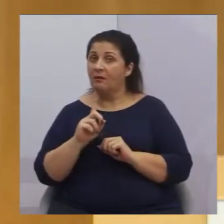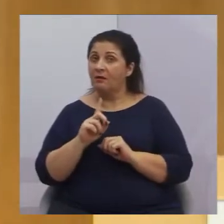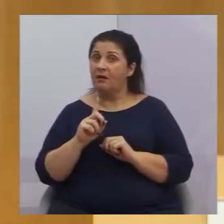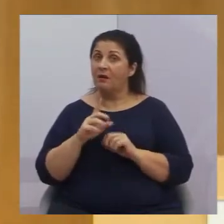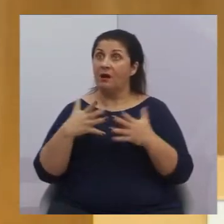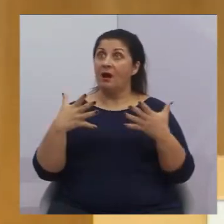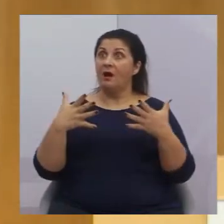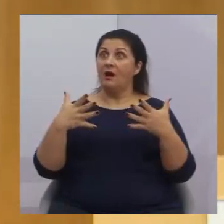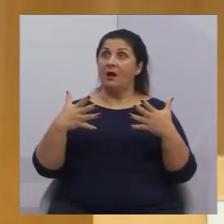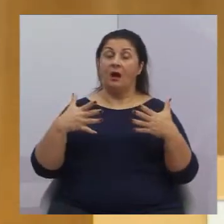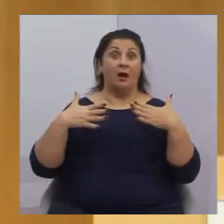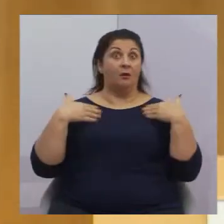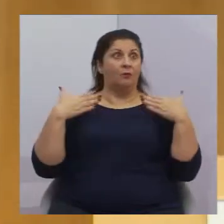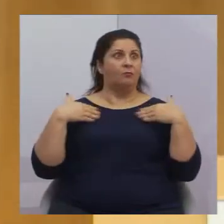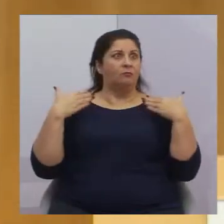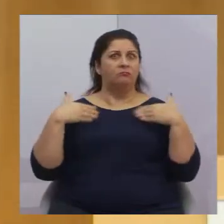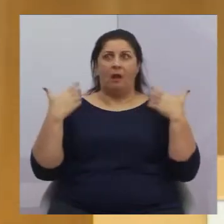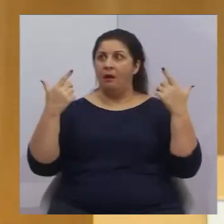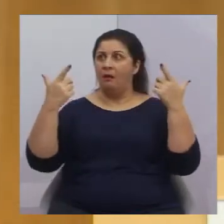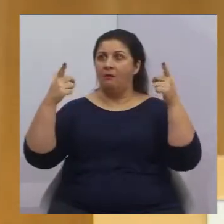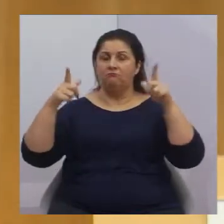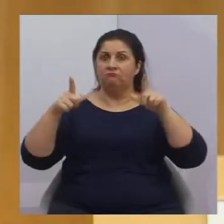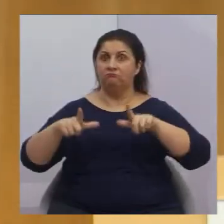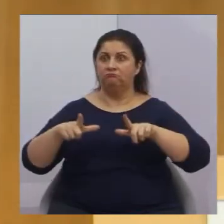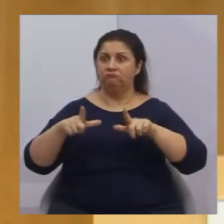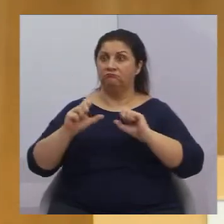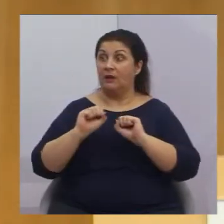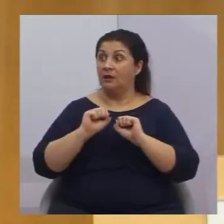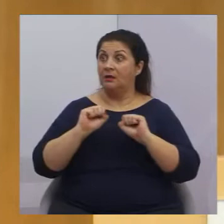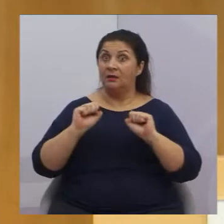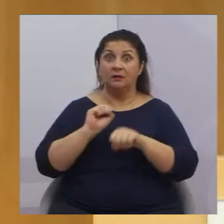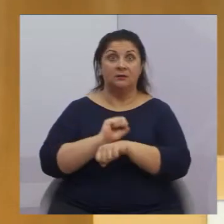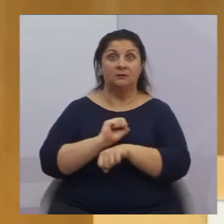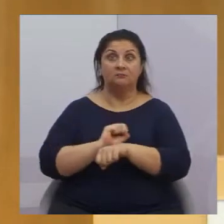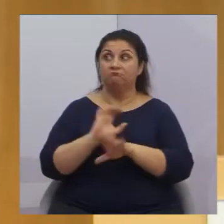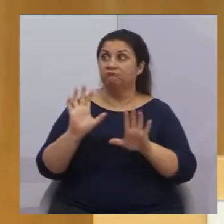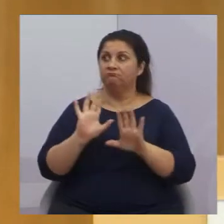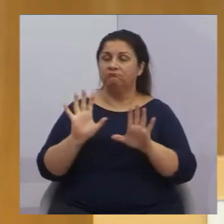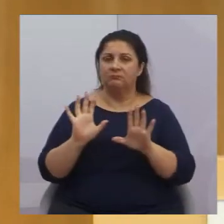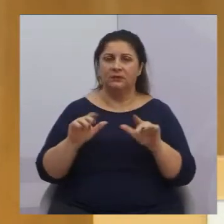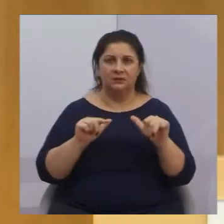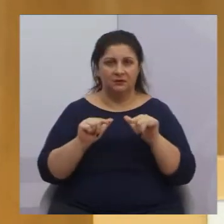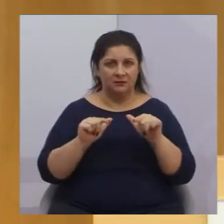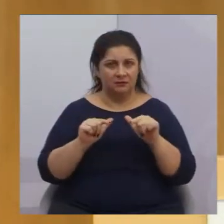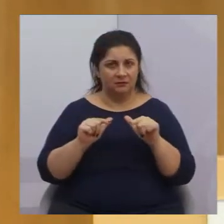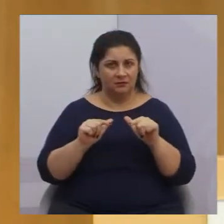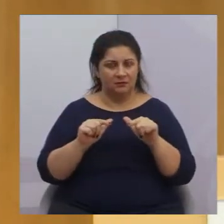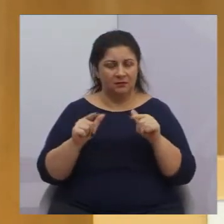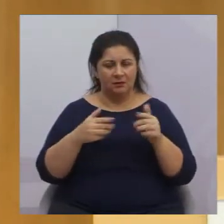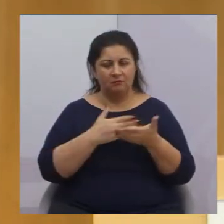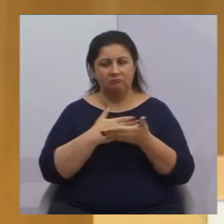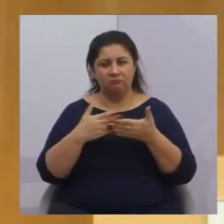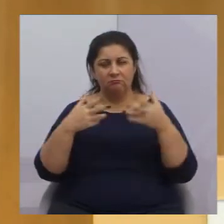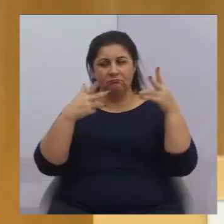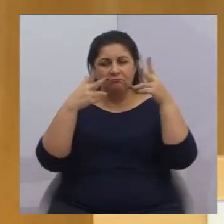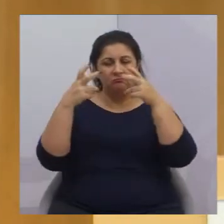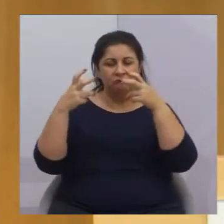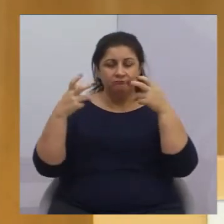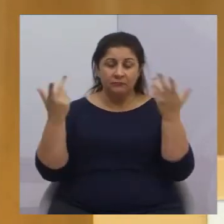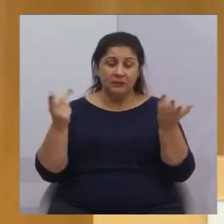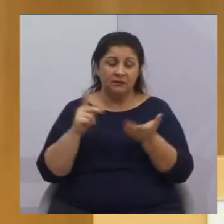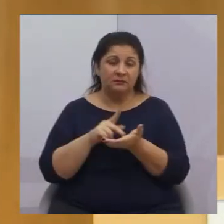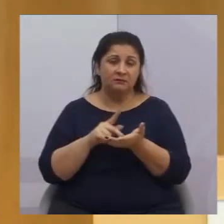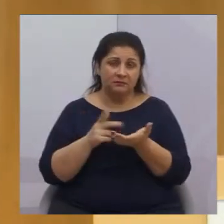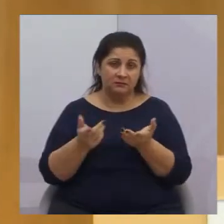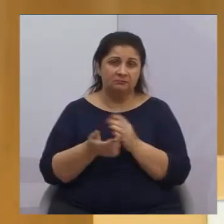assim aquela, né, expectativa que ela criou com relação àquele trabalho, não era tanto quanto ela imaginava